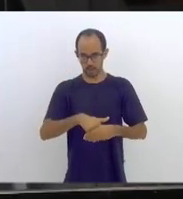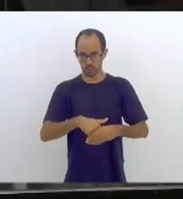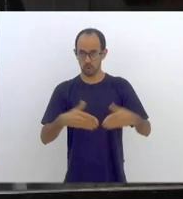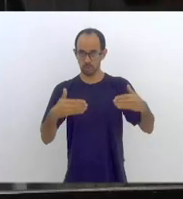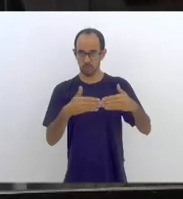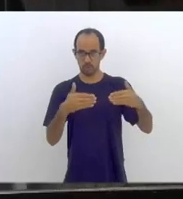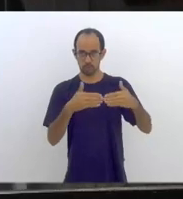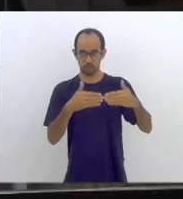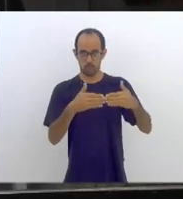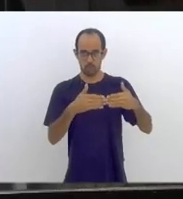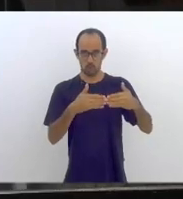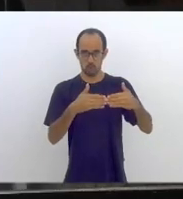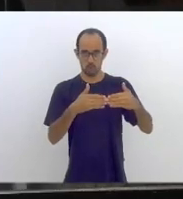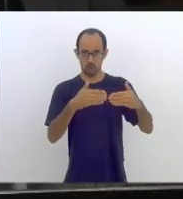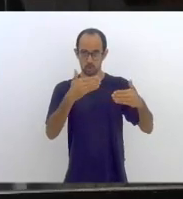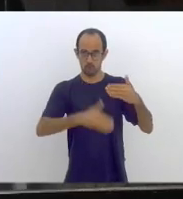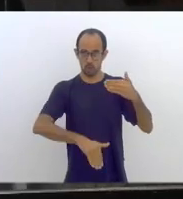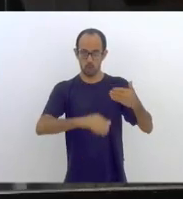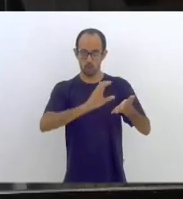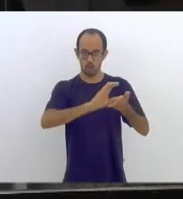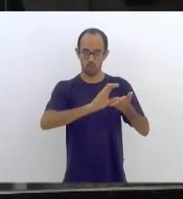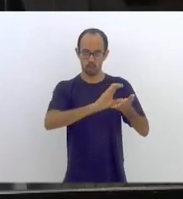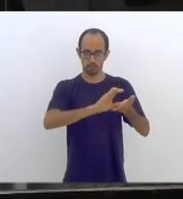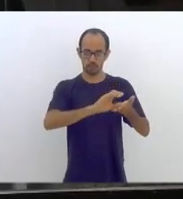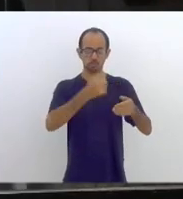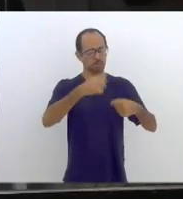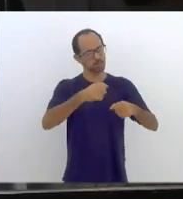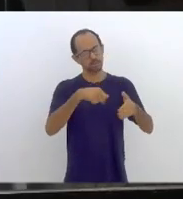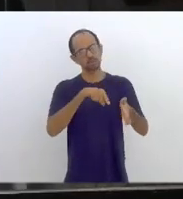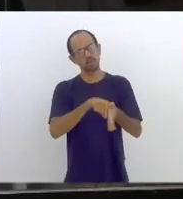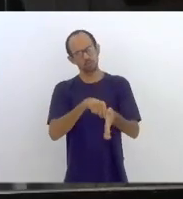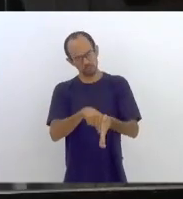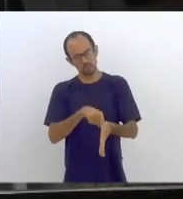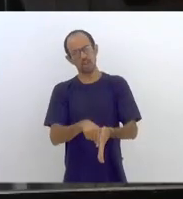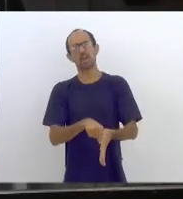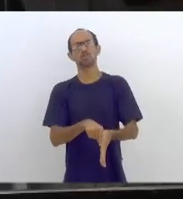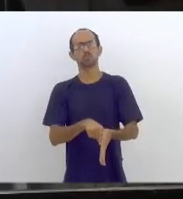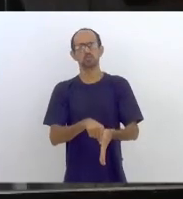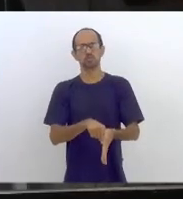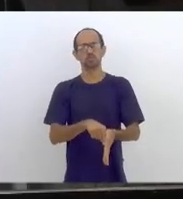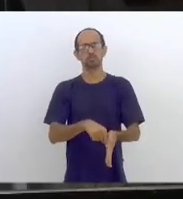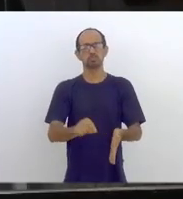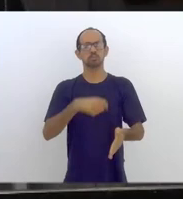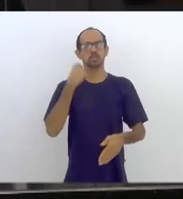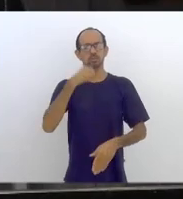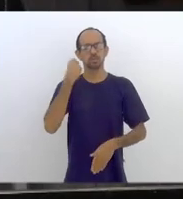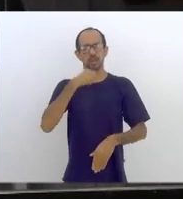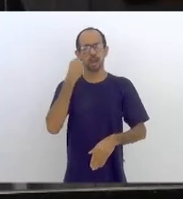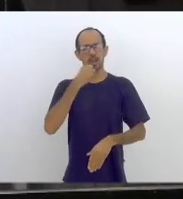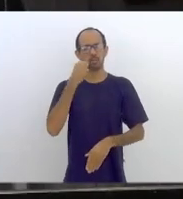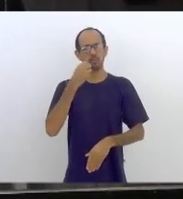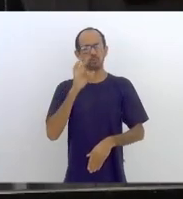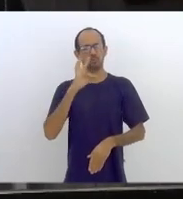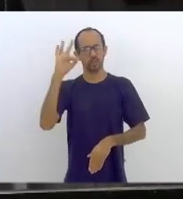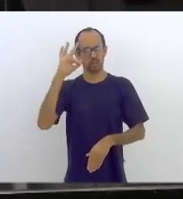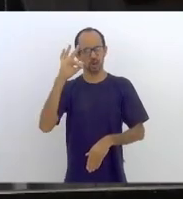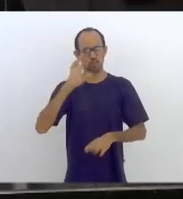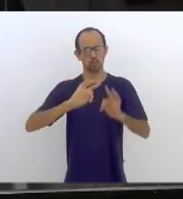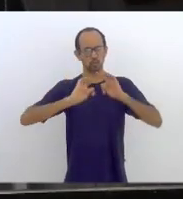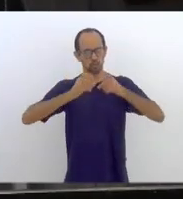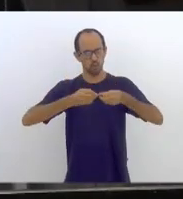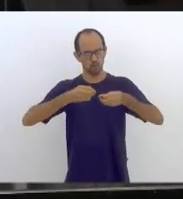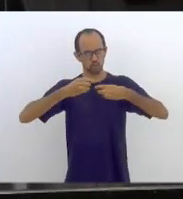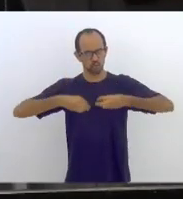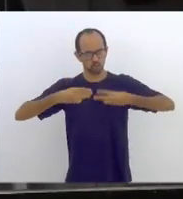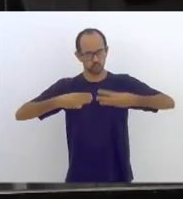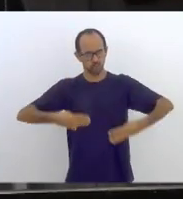inquérito inconstitucional devem ser investigados pelo Senado Federal todos